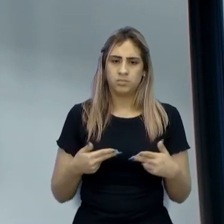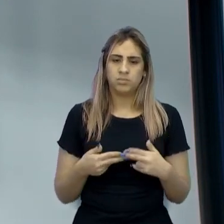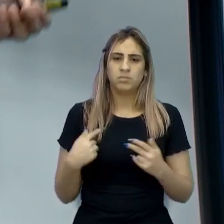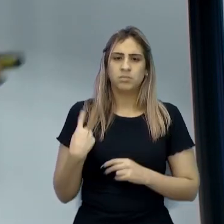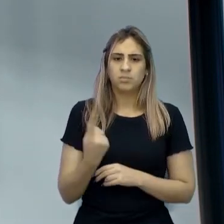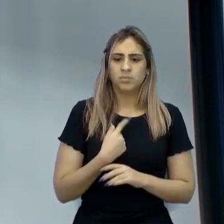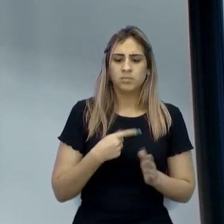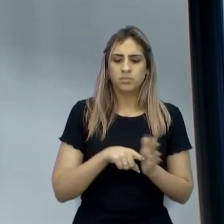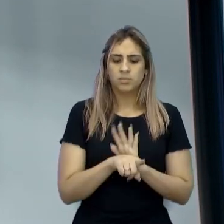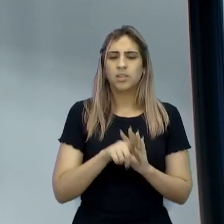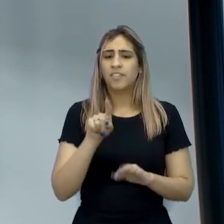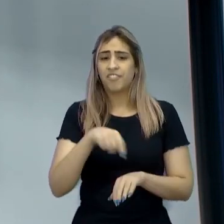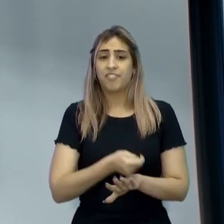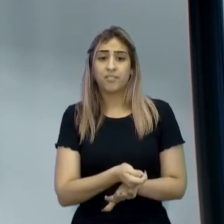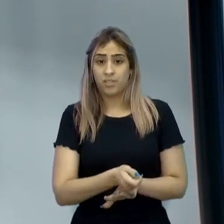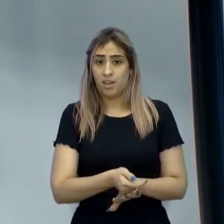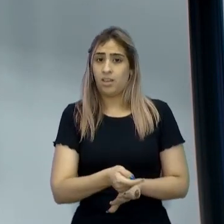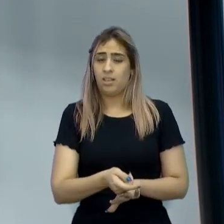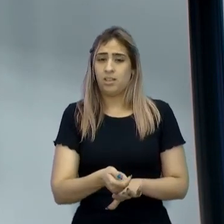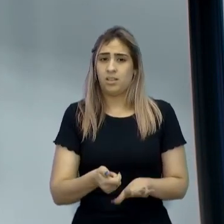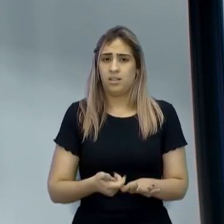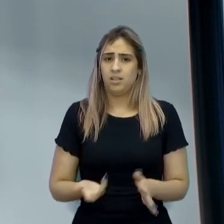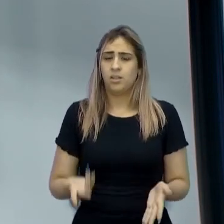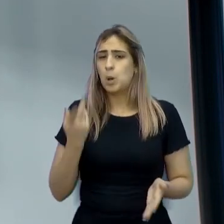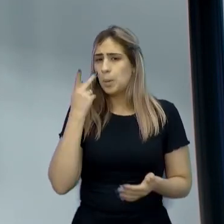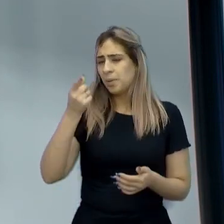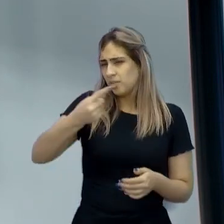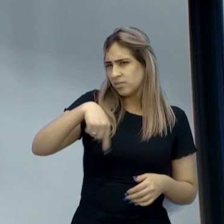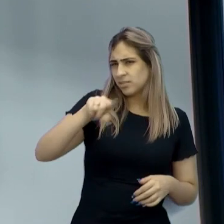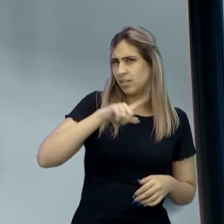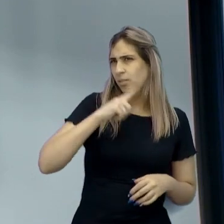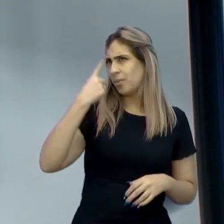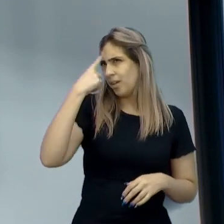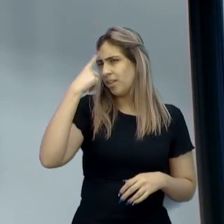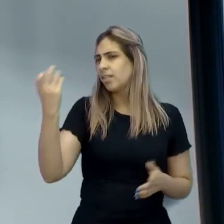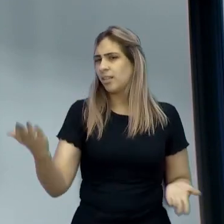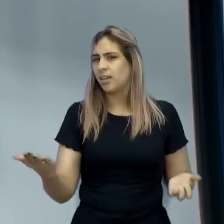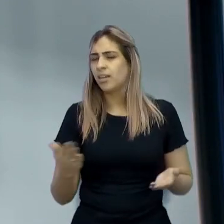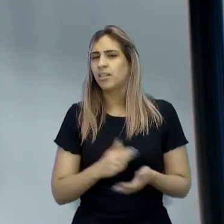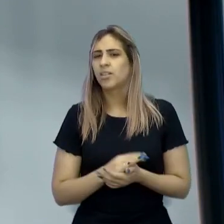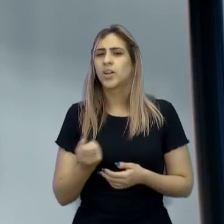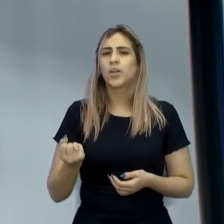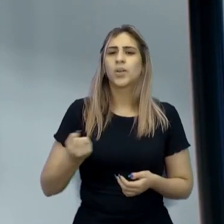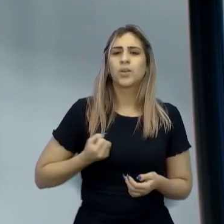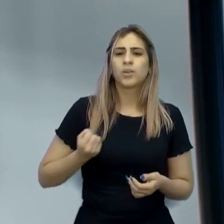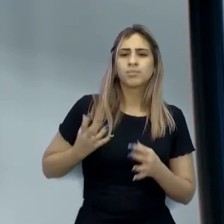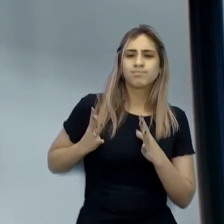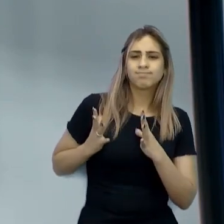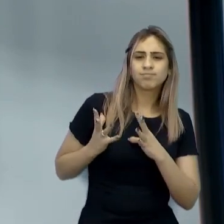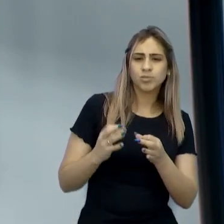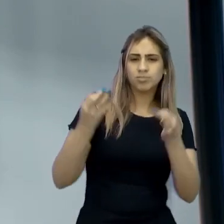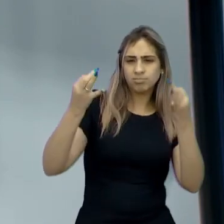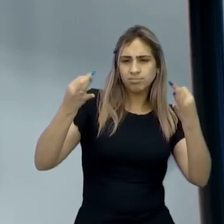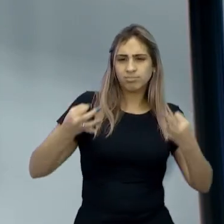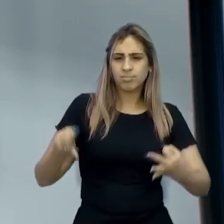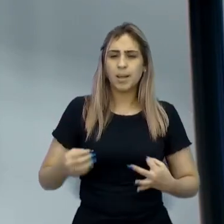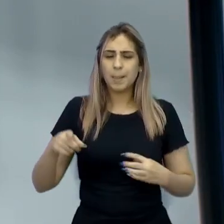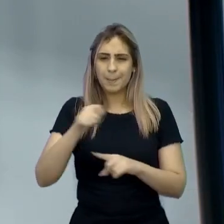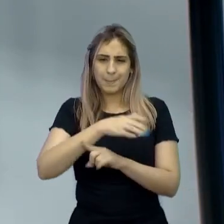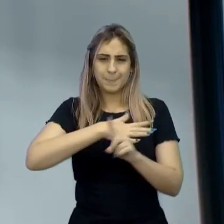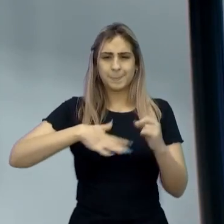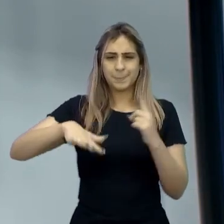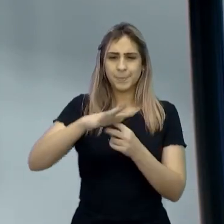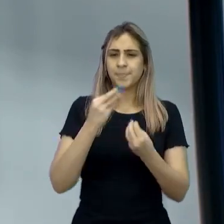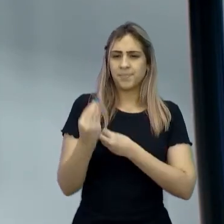existia nem fake news. Né? Para você ter uma ideia, então estava lá os números, tudo bonitinho, mas a sociedade